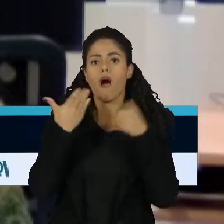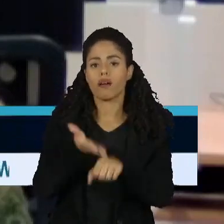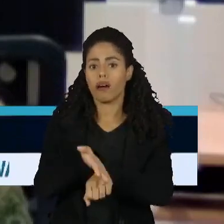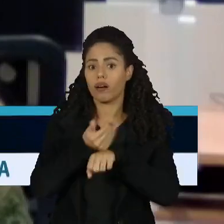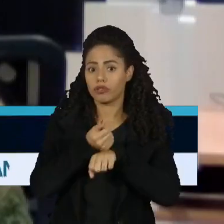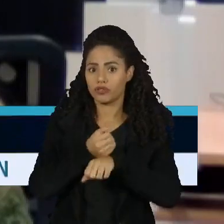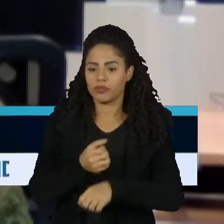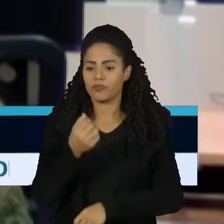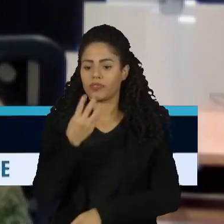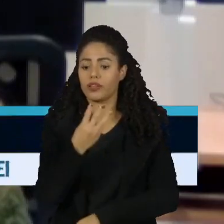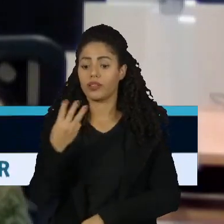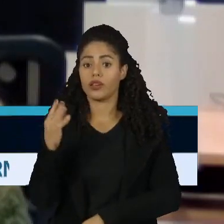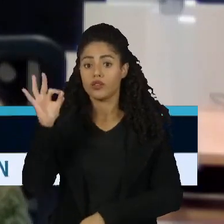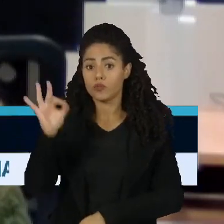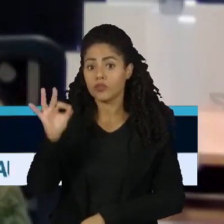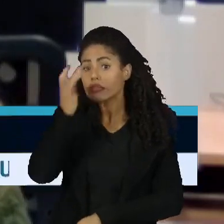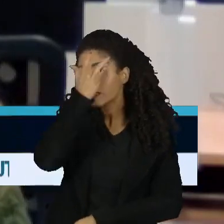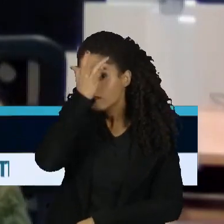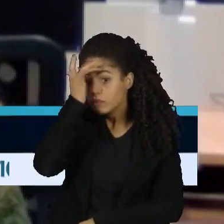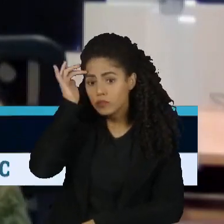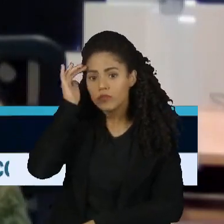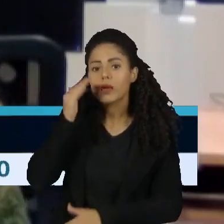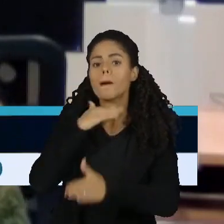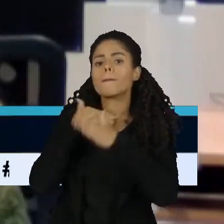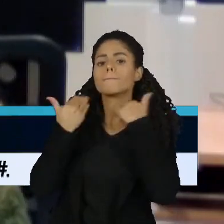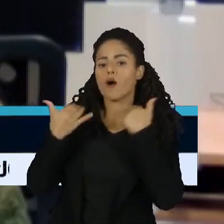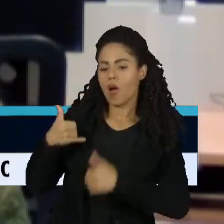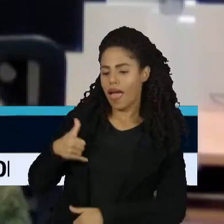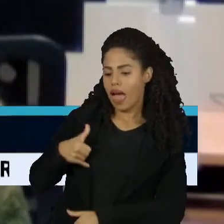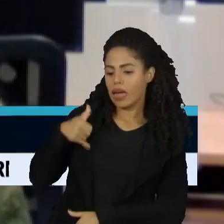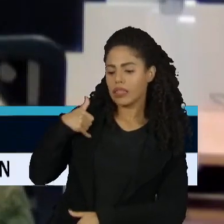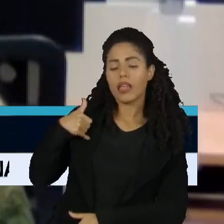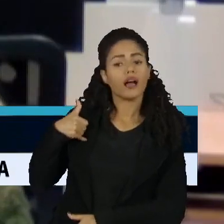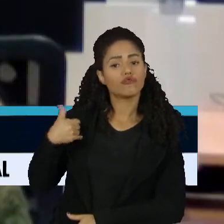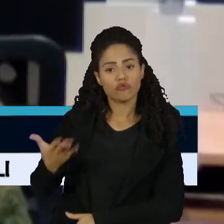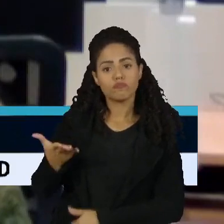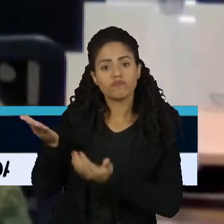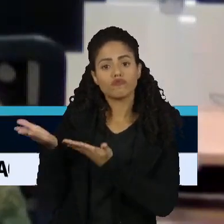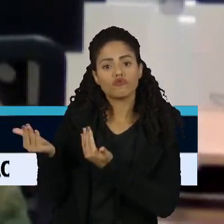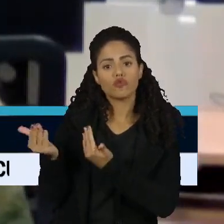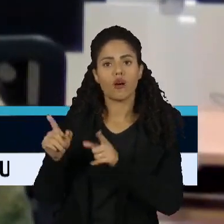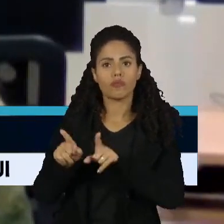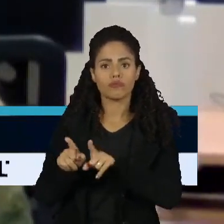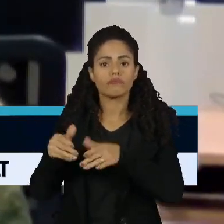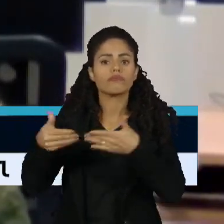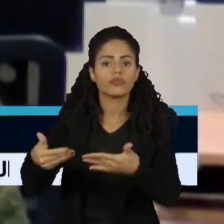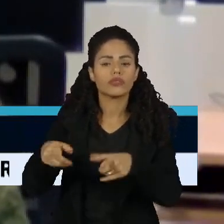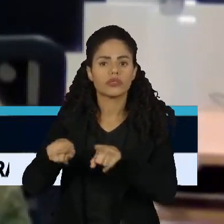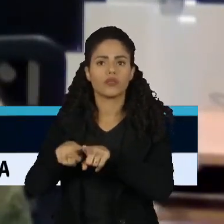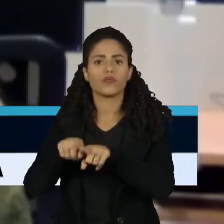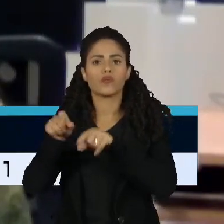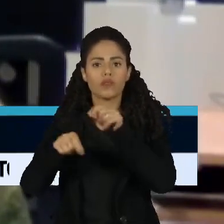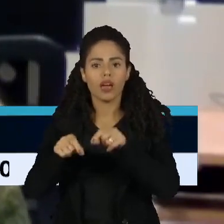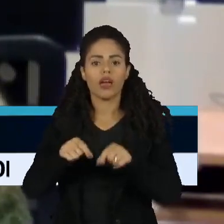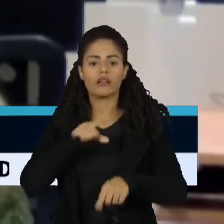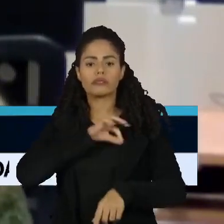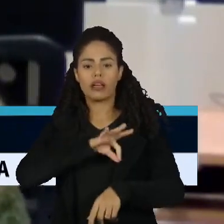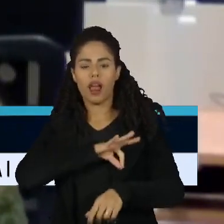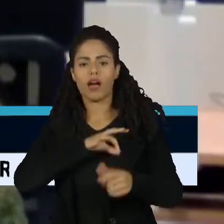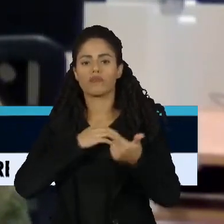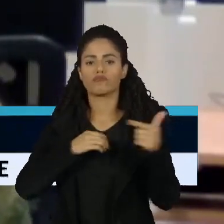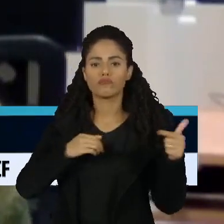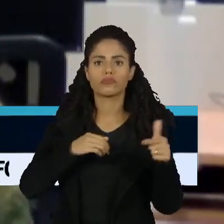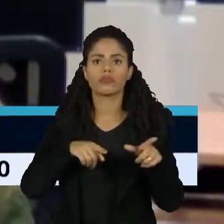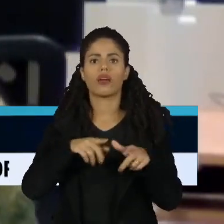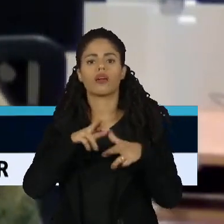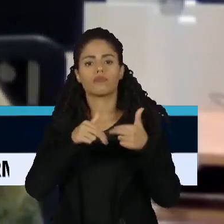terço das pessoas que morrem estão em idade economicamente ativa. Então, elas deixam de contribuir, deixam de ter salário, e é por isso